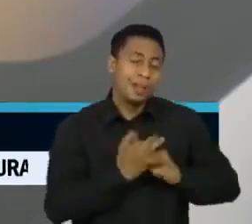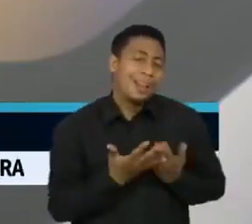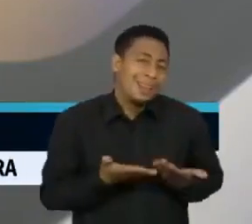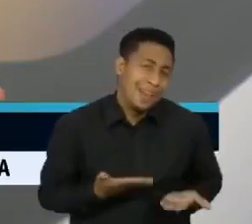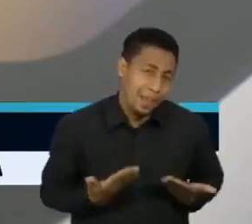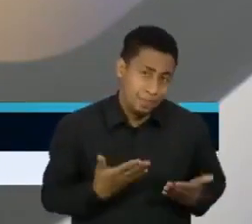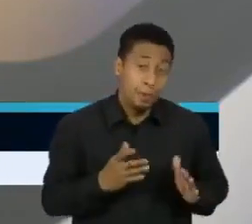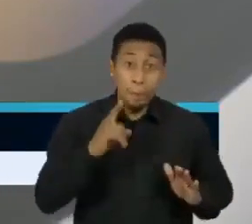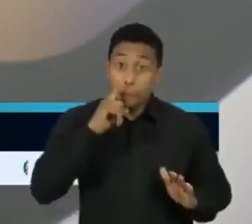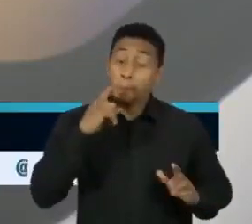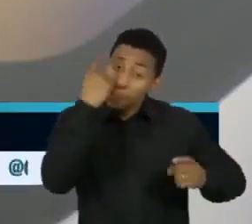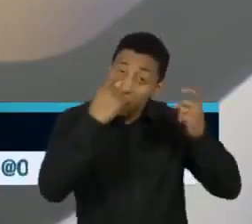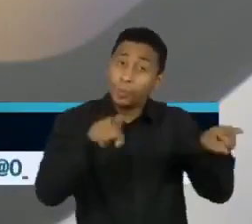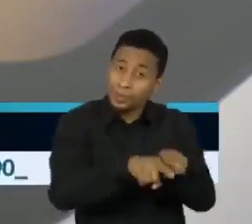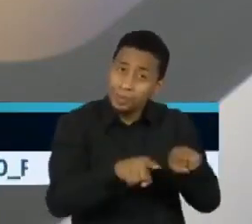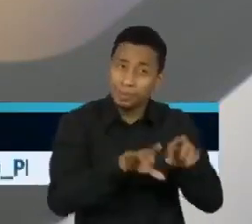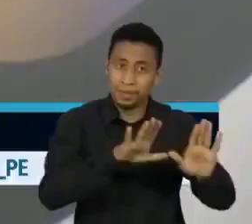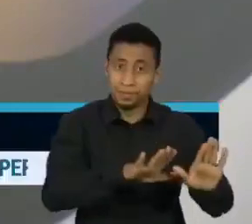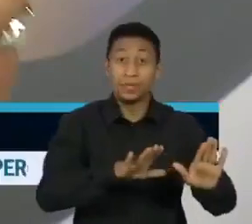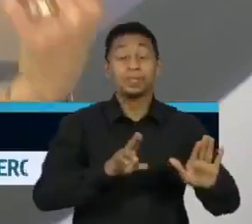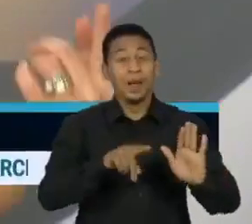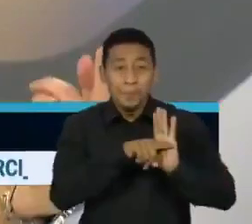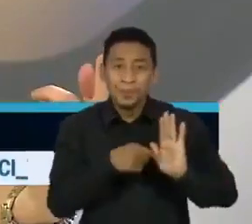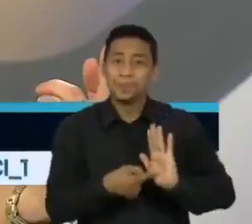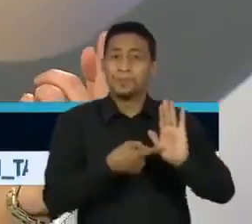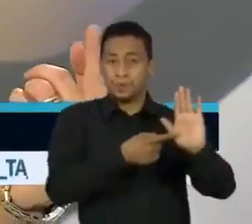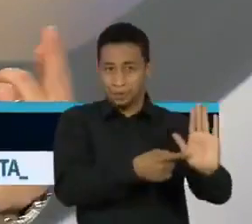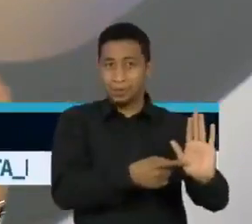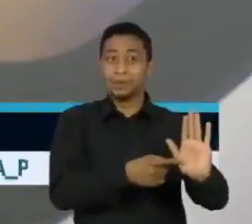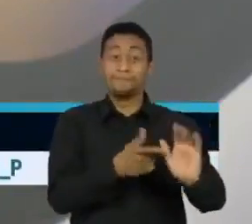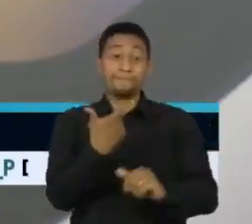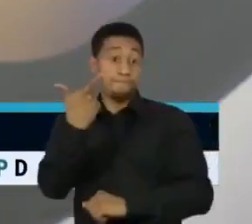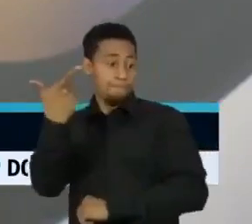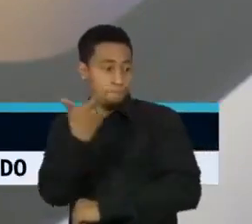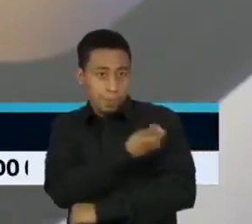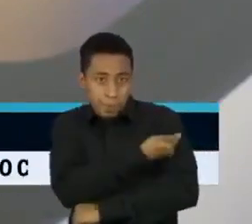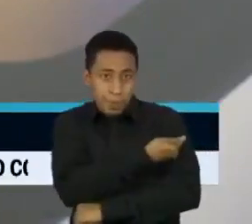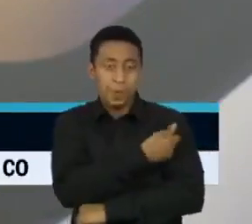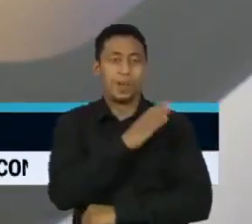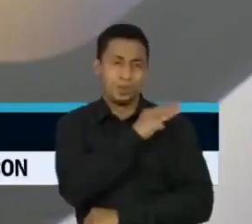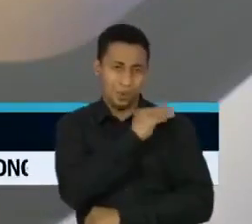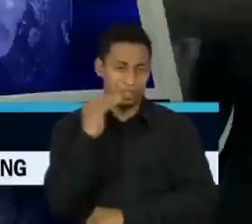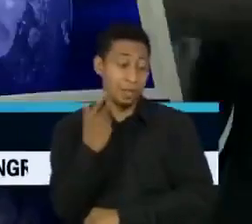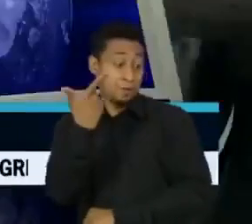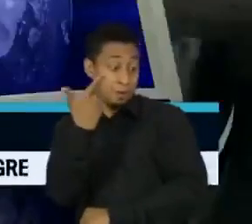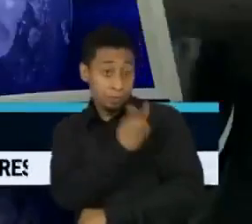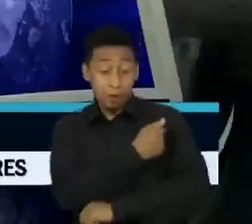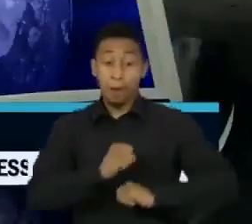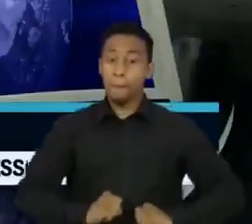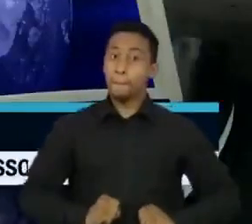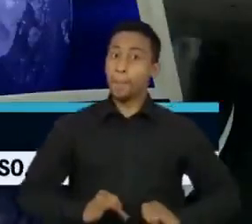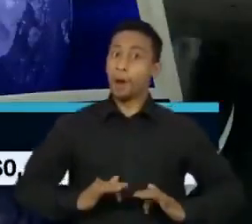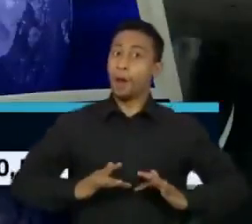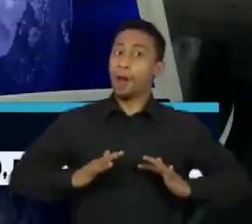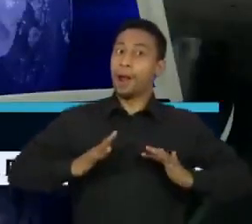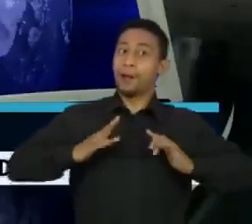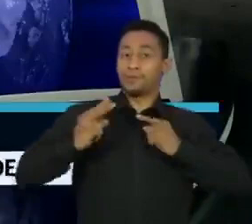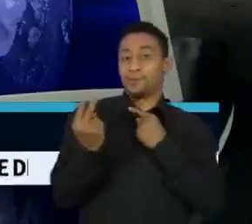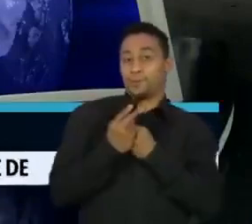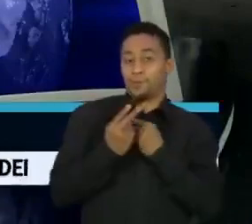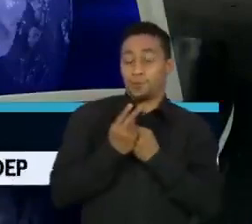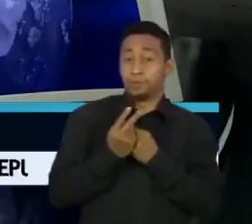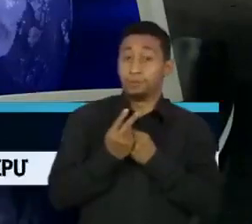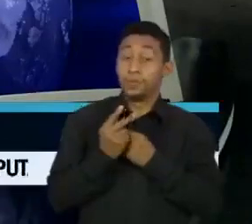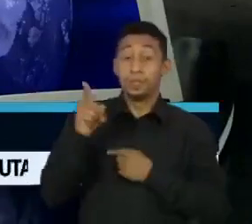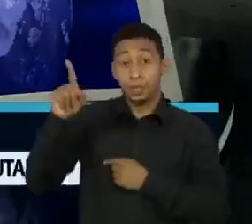ele e baseado de que o adolescente responde muito melhor a vacina do que alguém com 60 70 anos eles ocultaram